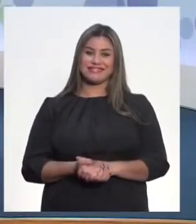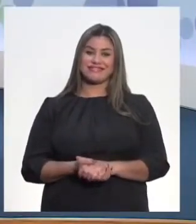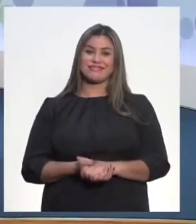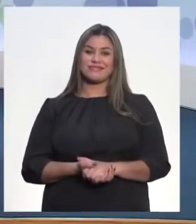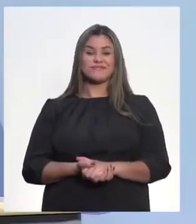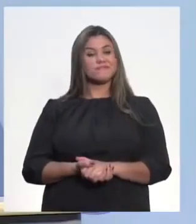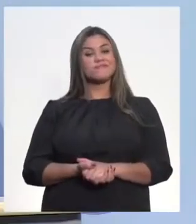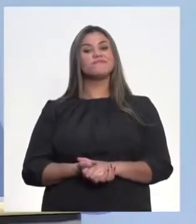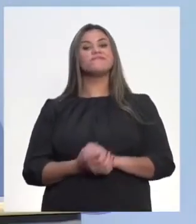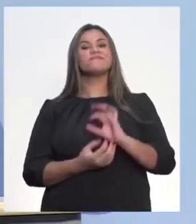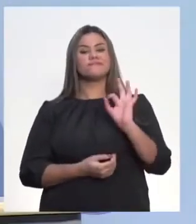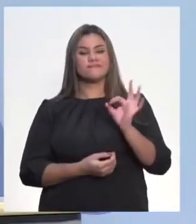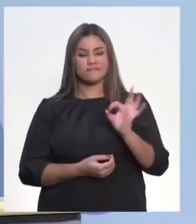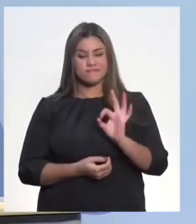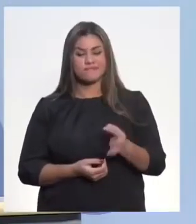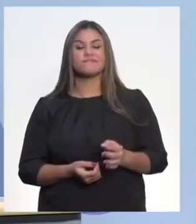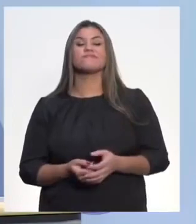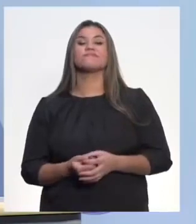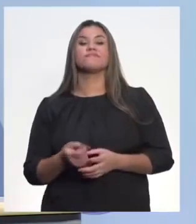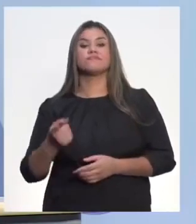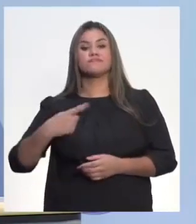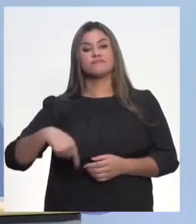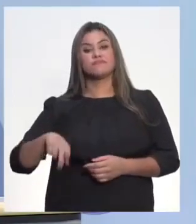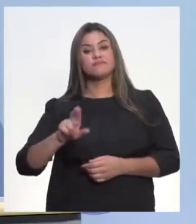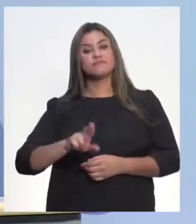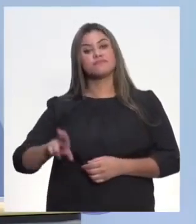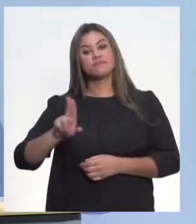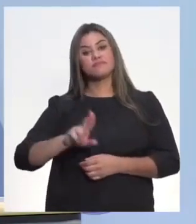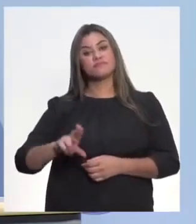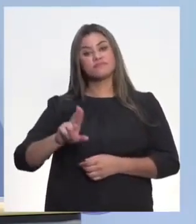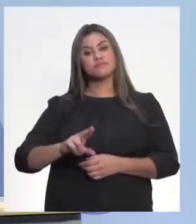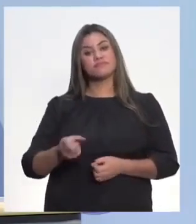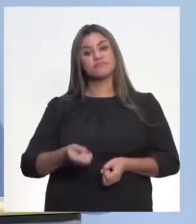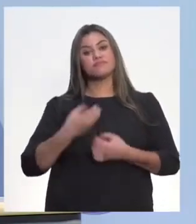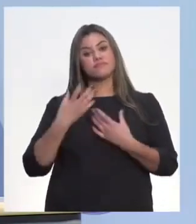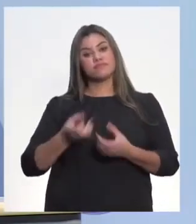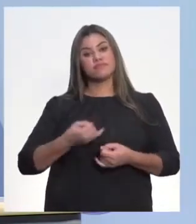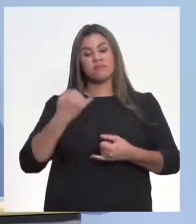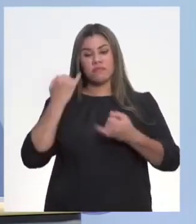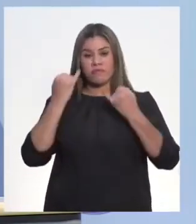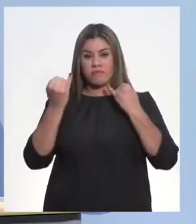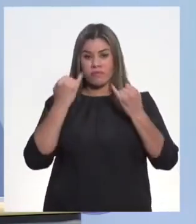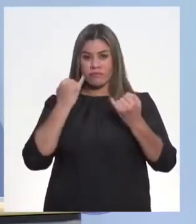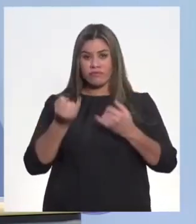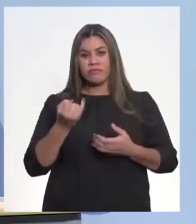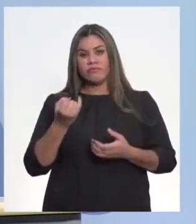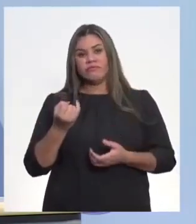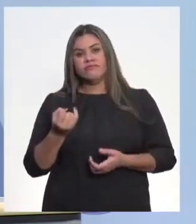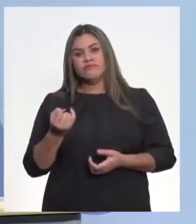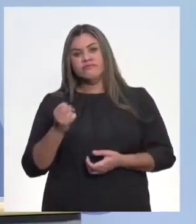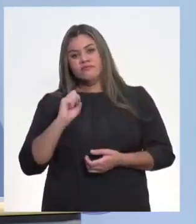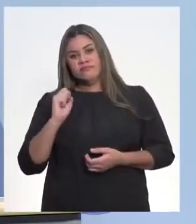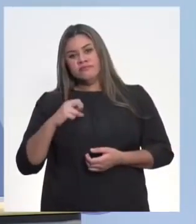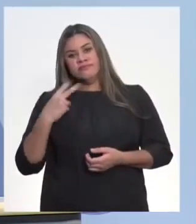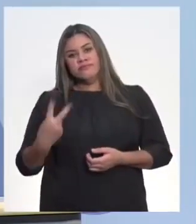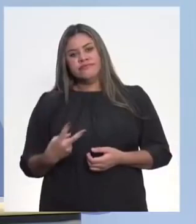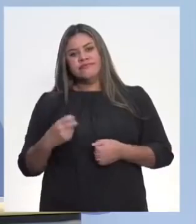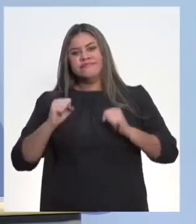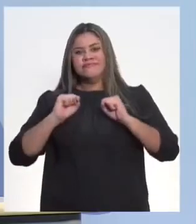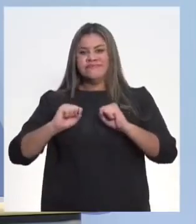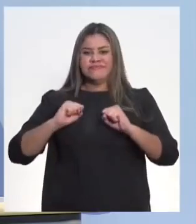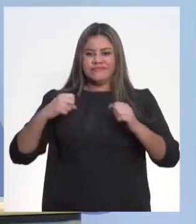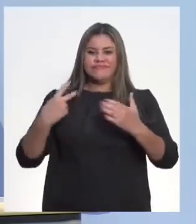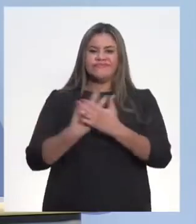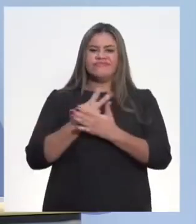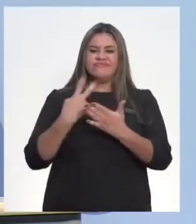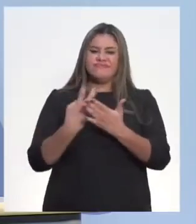utilizar os valores, os dados, né? Como às vezes podem acontecer alguns erros e sabe aquela conta que você acha que